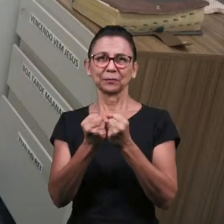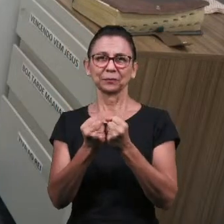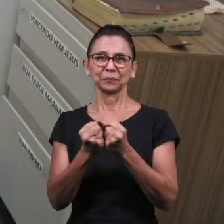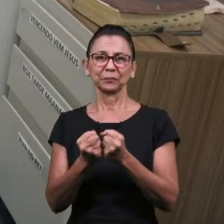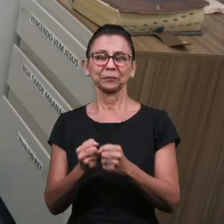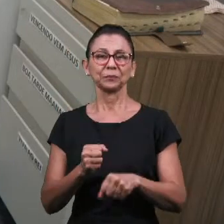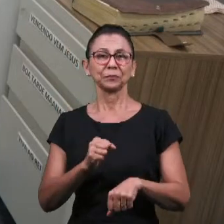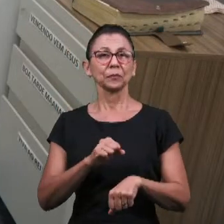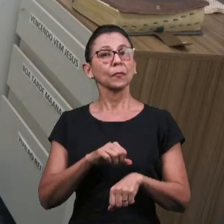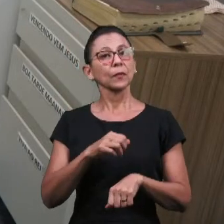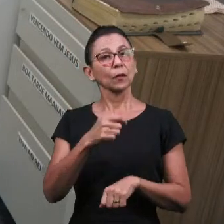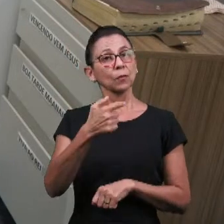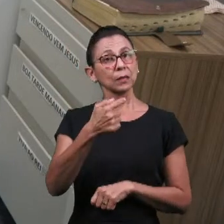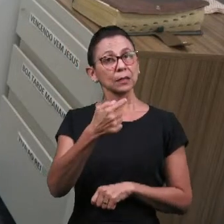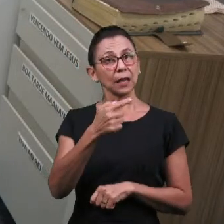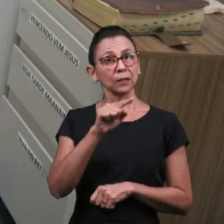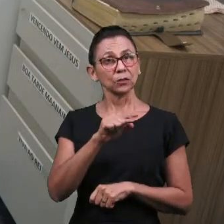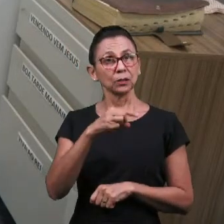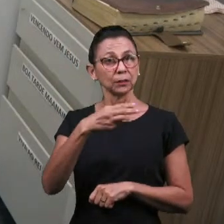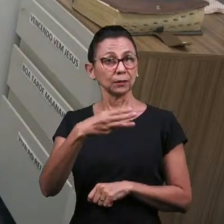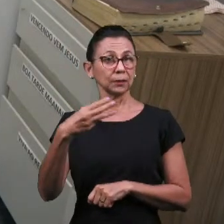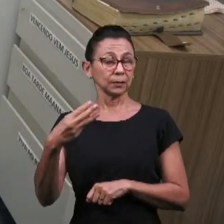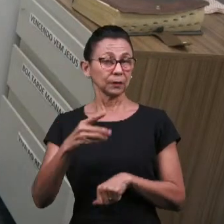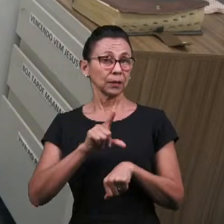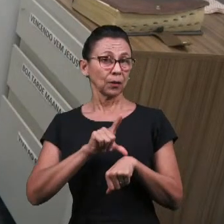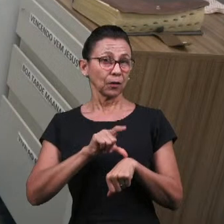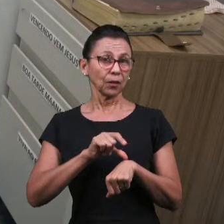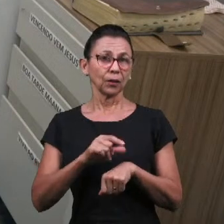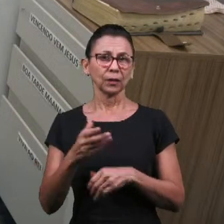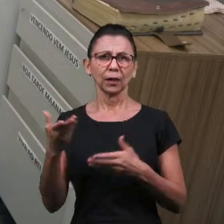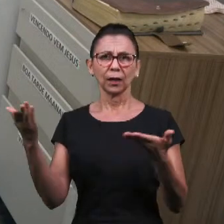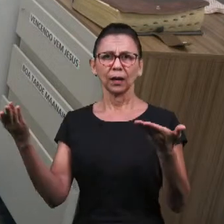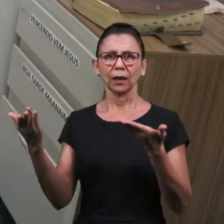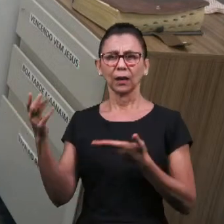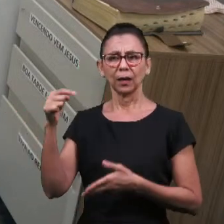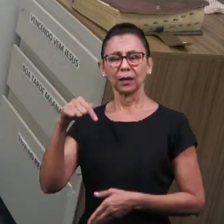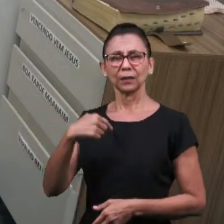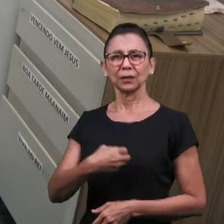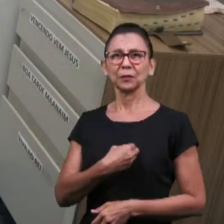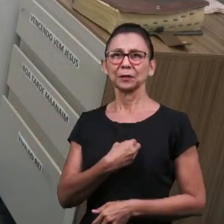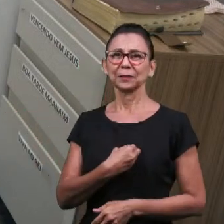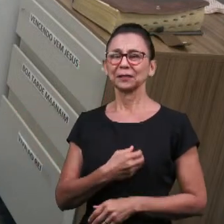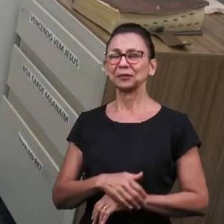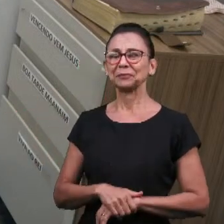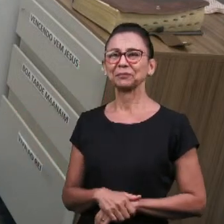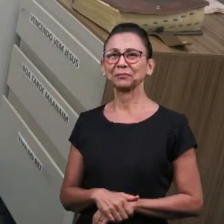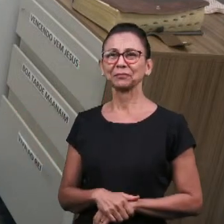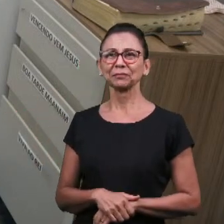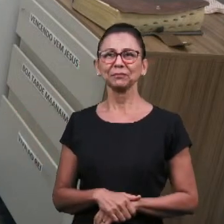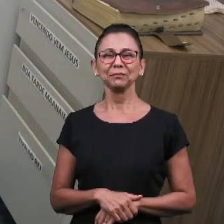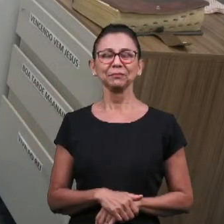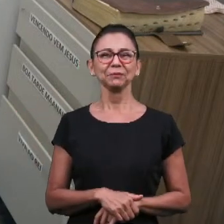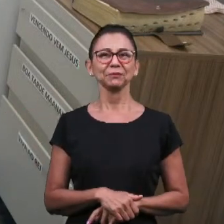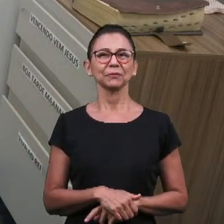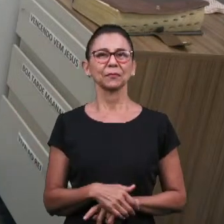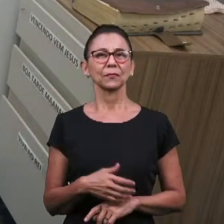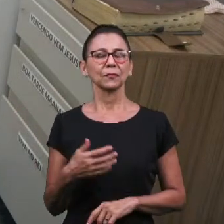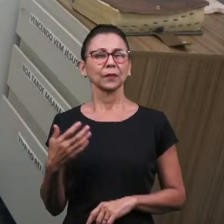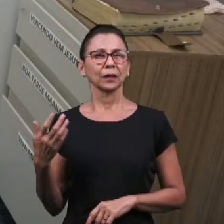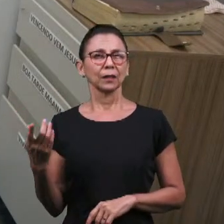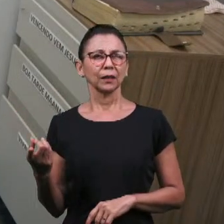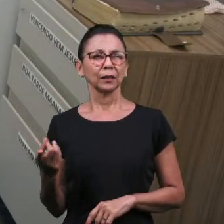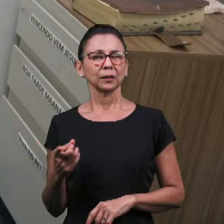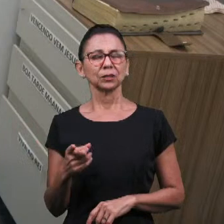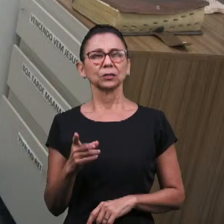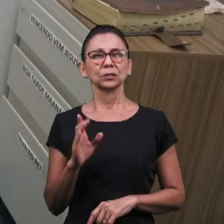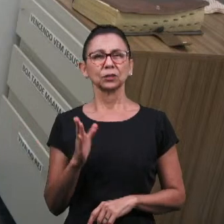33 minutos. Hoje estamos recebendo aqui o nosso querido irmão, ele que já tem 10